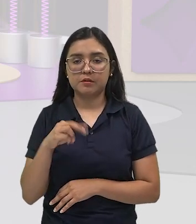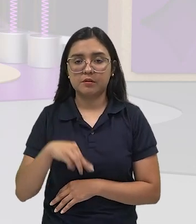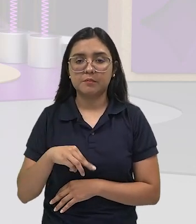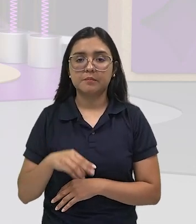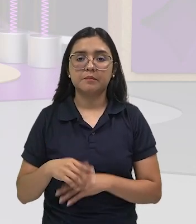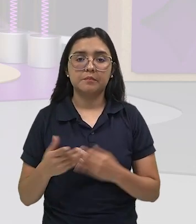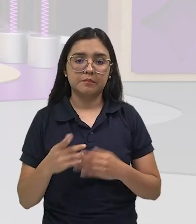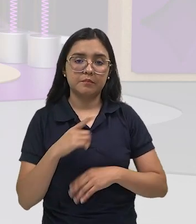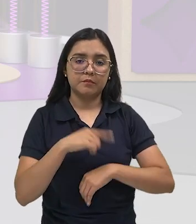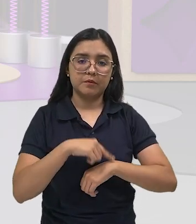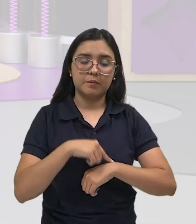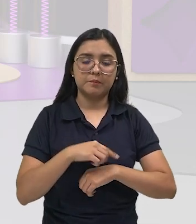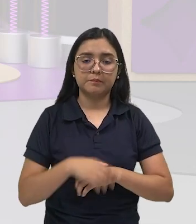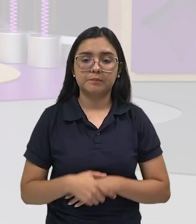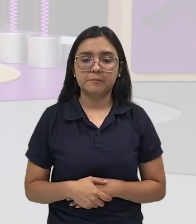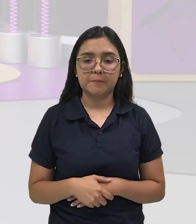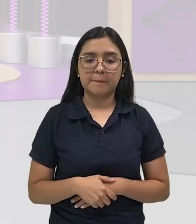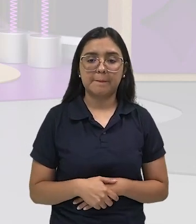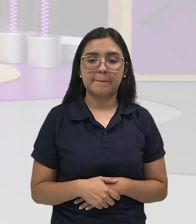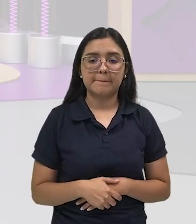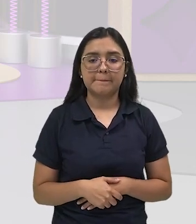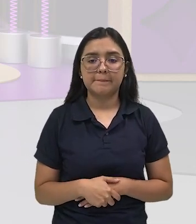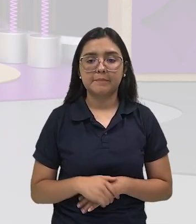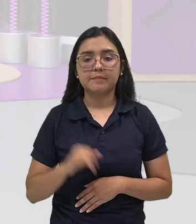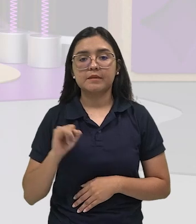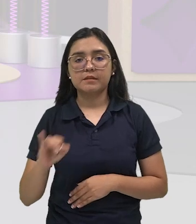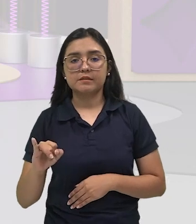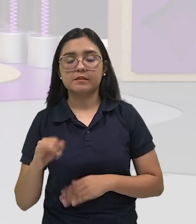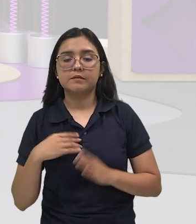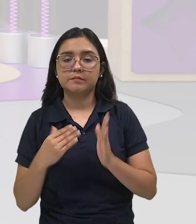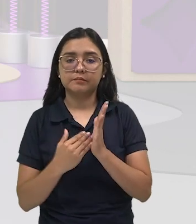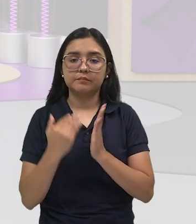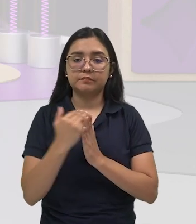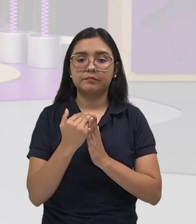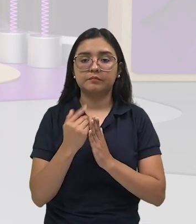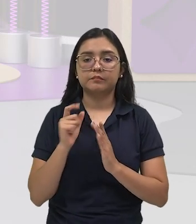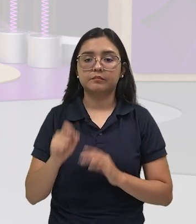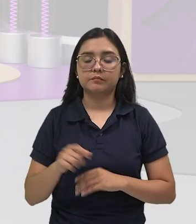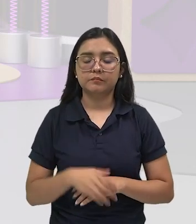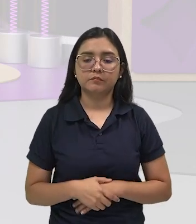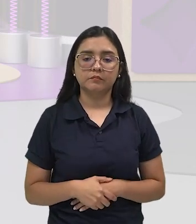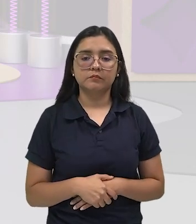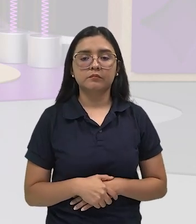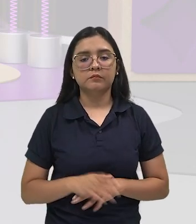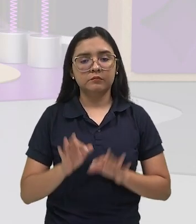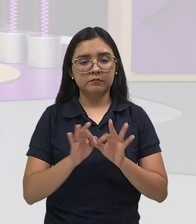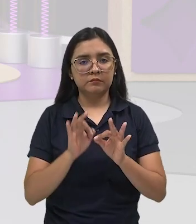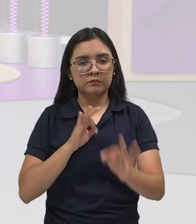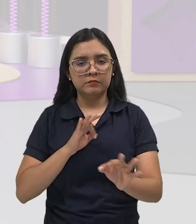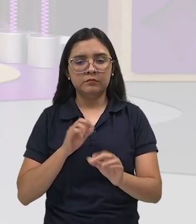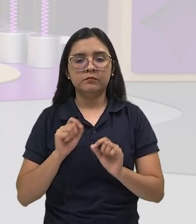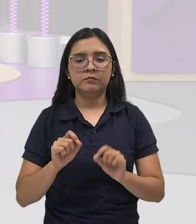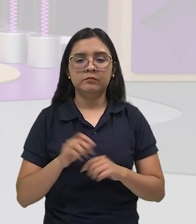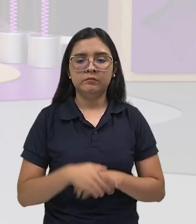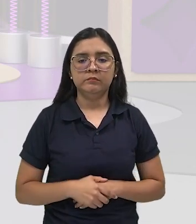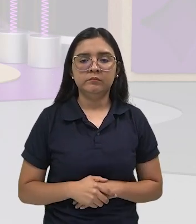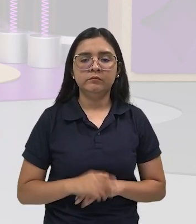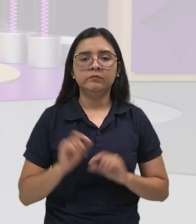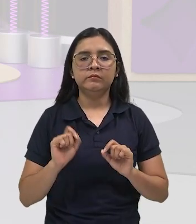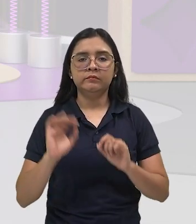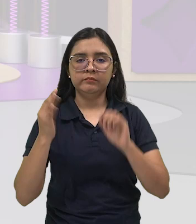um tempo, né? Se eu aumento automaticamente nessa mesma distância, o que